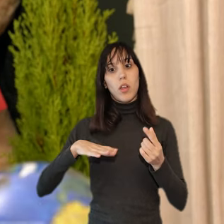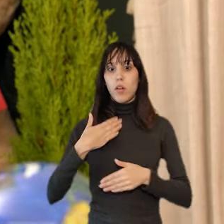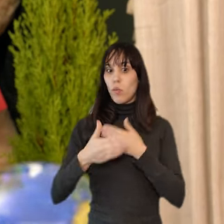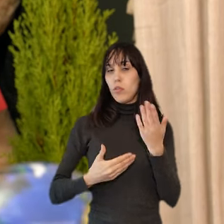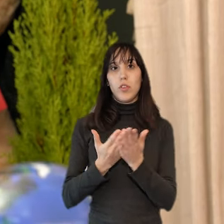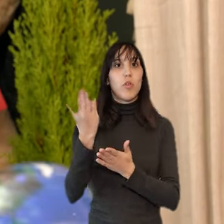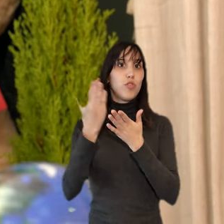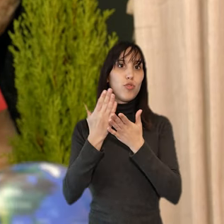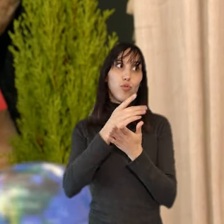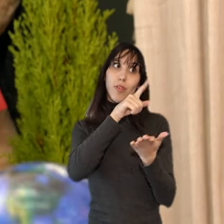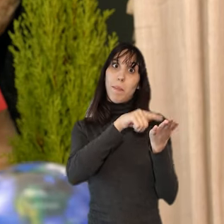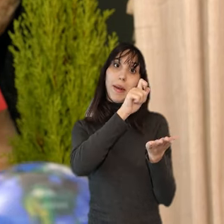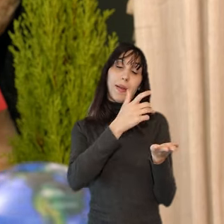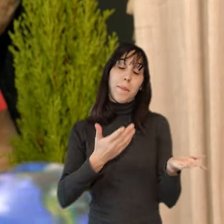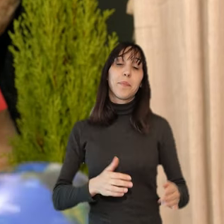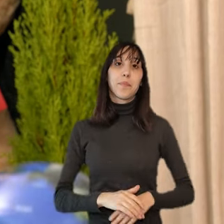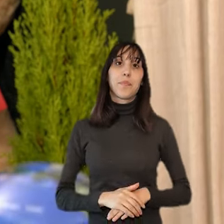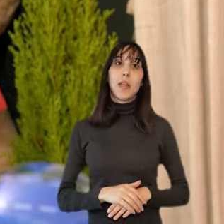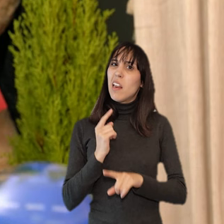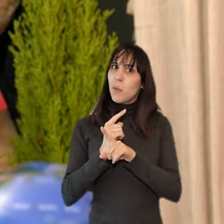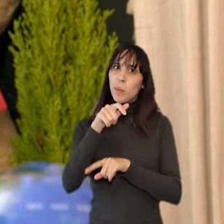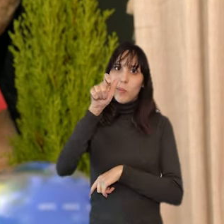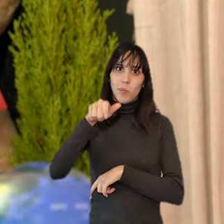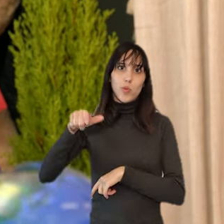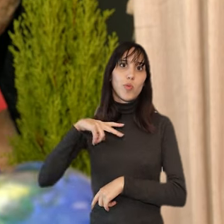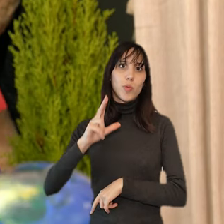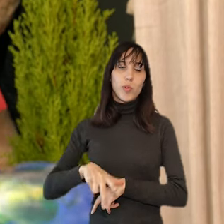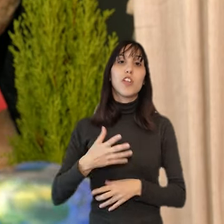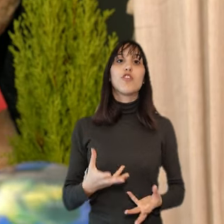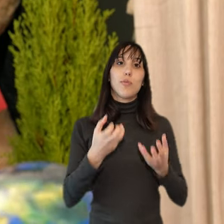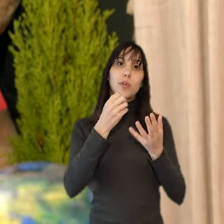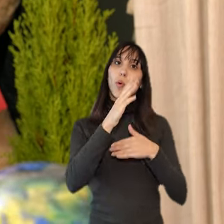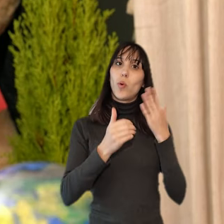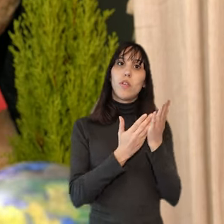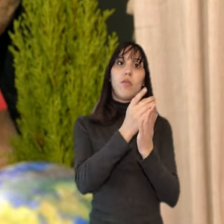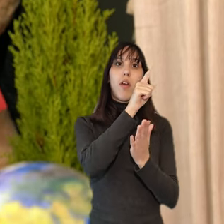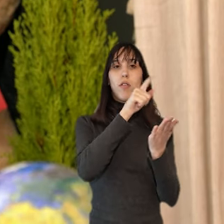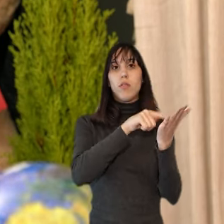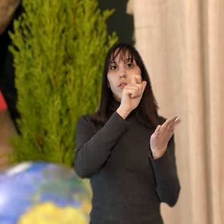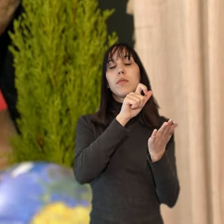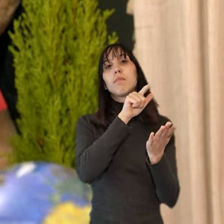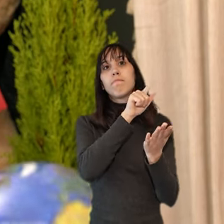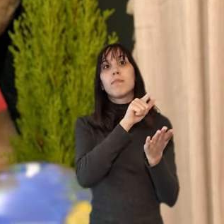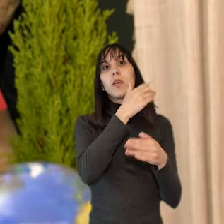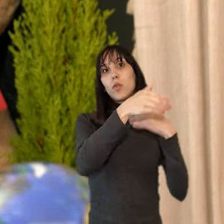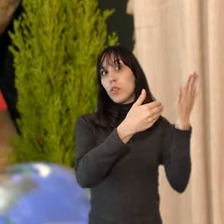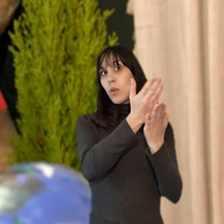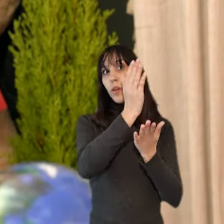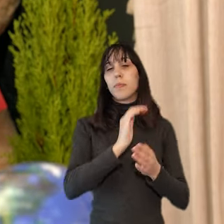e na América portanto mesmo portugueses querem prosseguir estudos em alguma Universidade americana